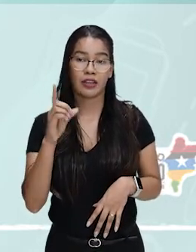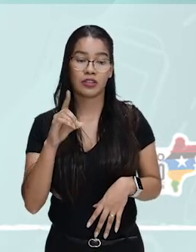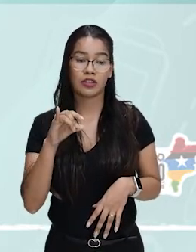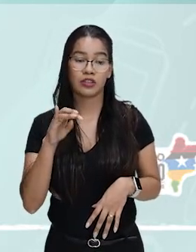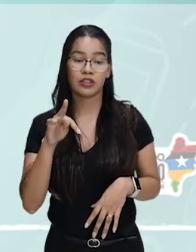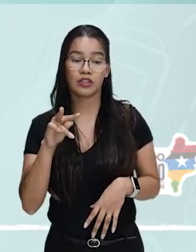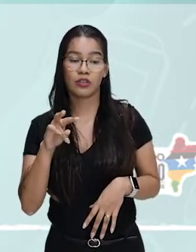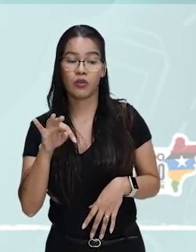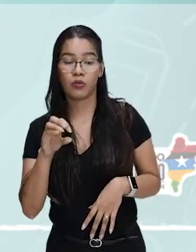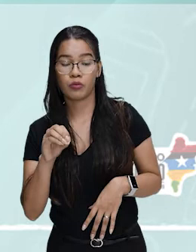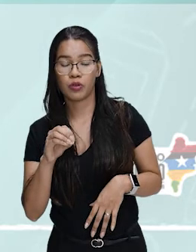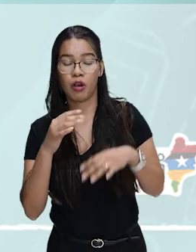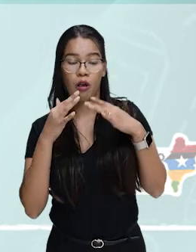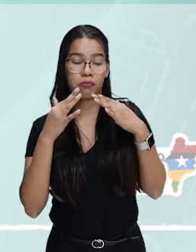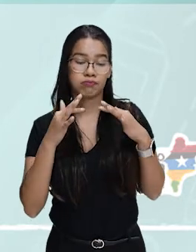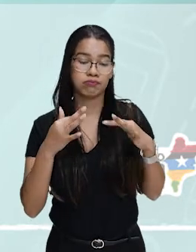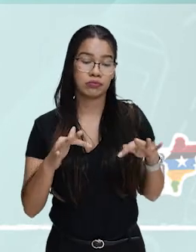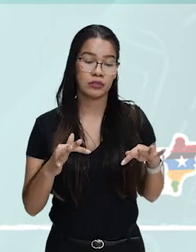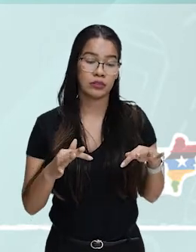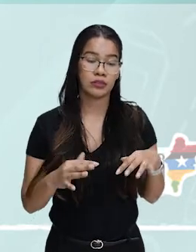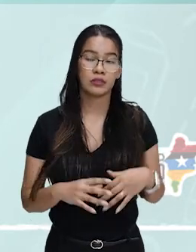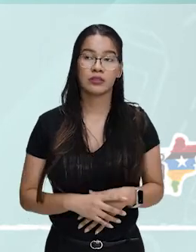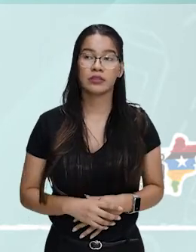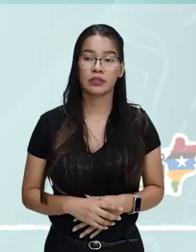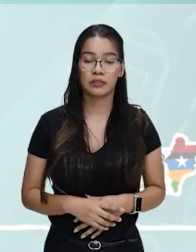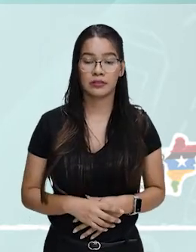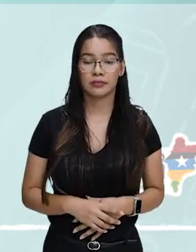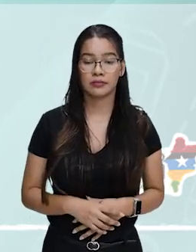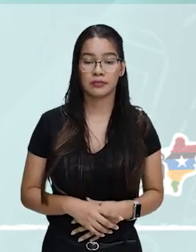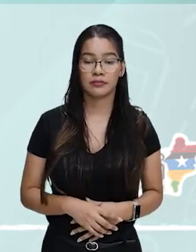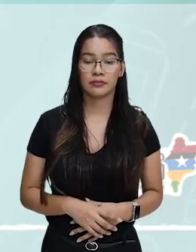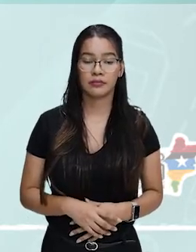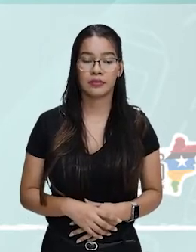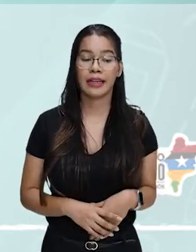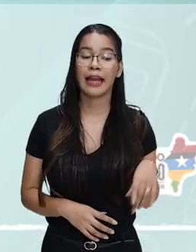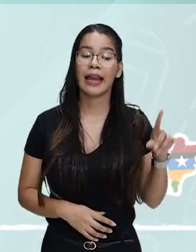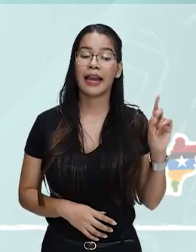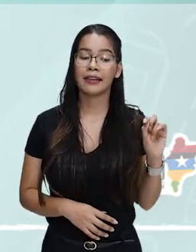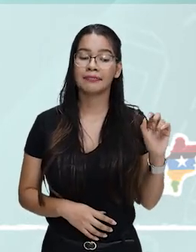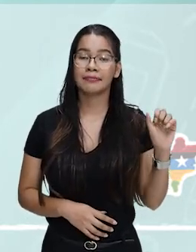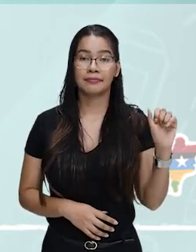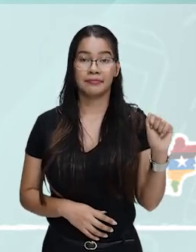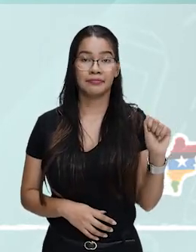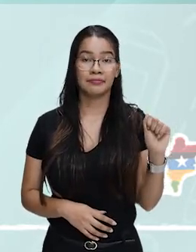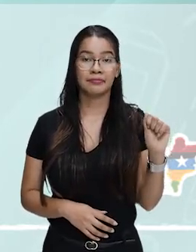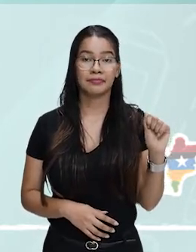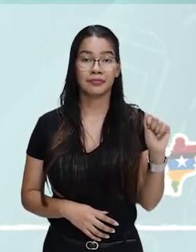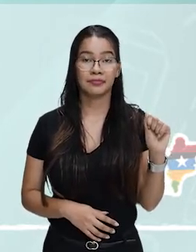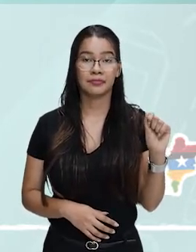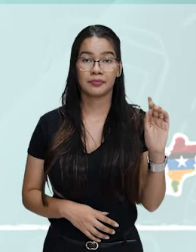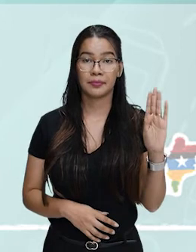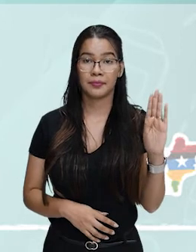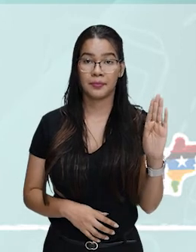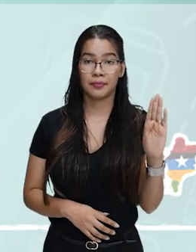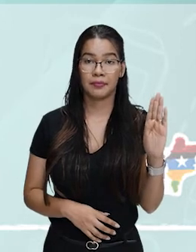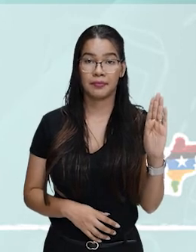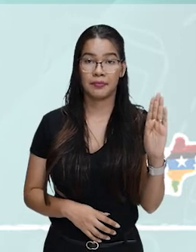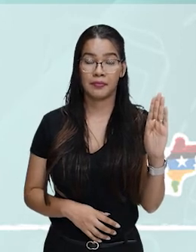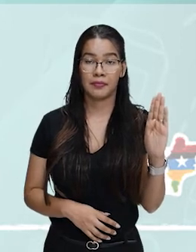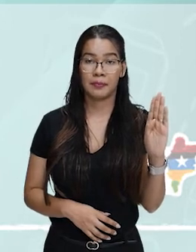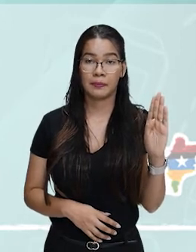qual foi aprovado e foi aprovado, é adversativa,